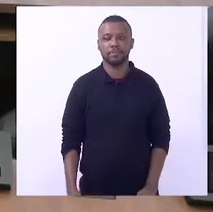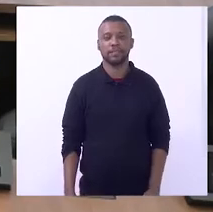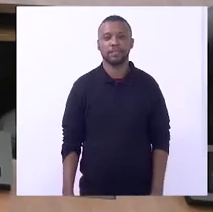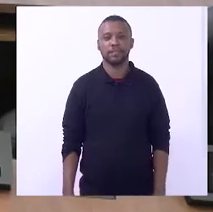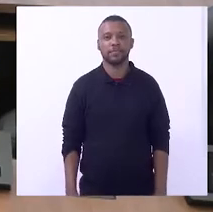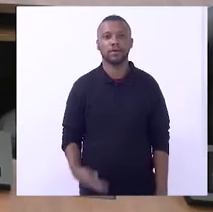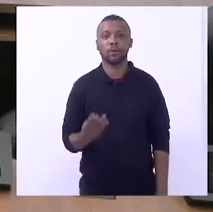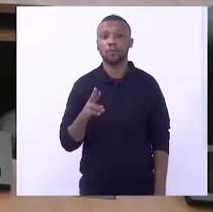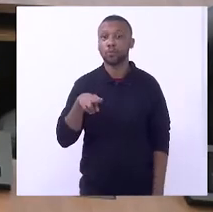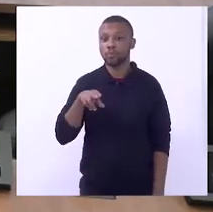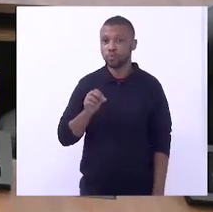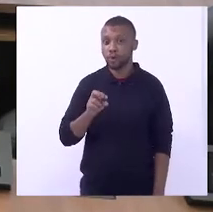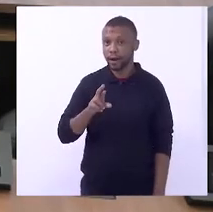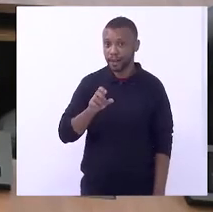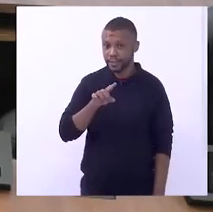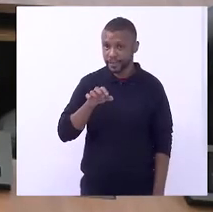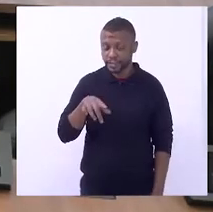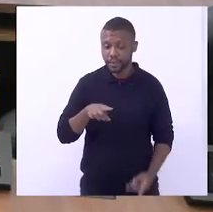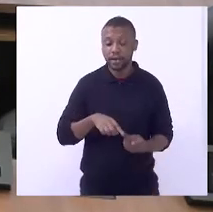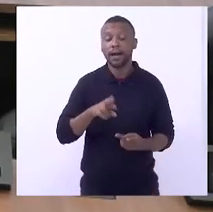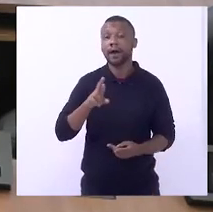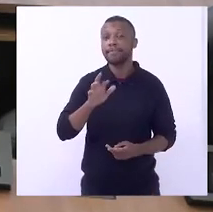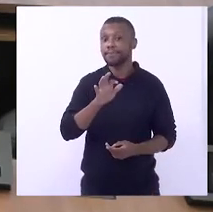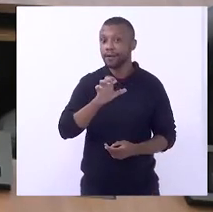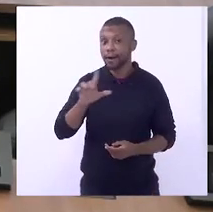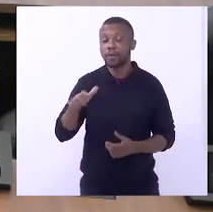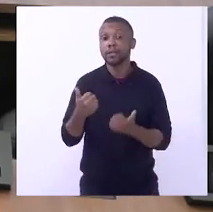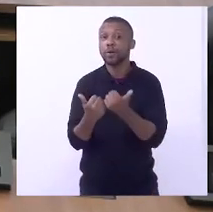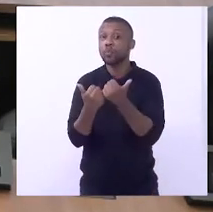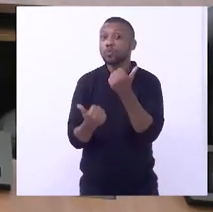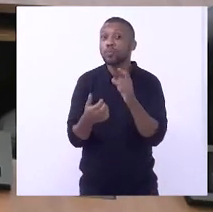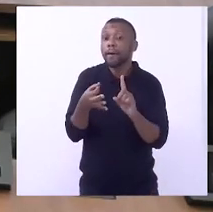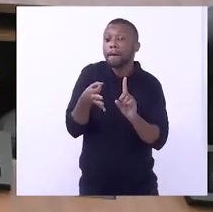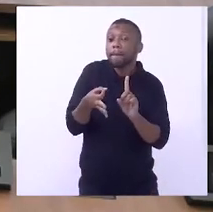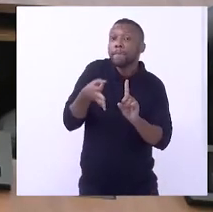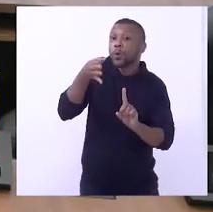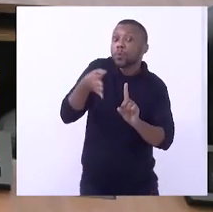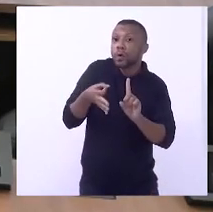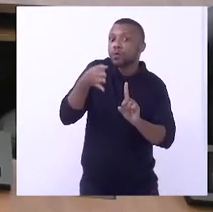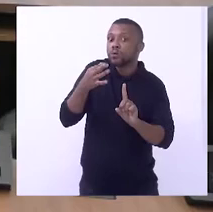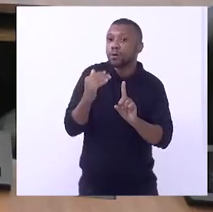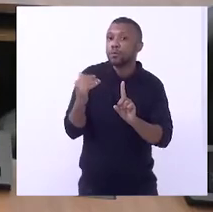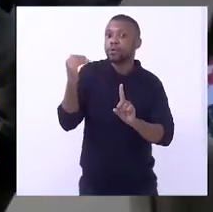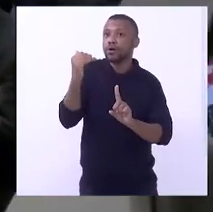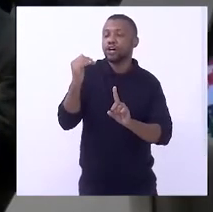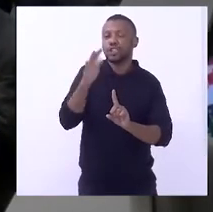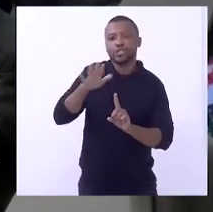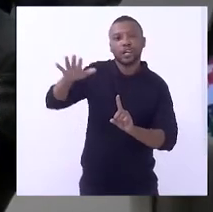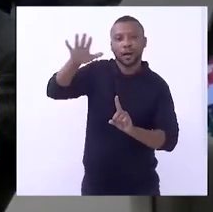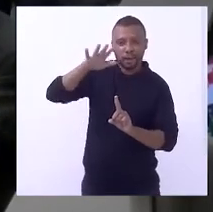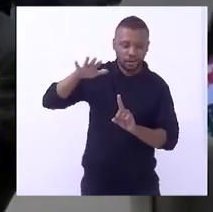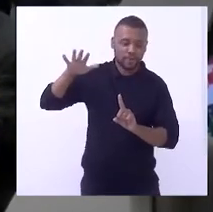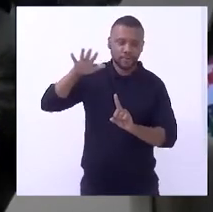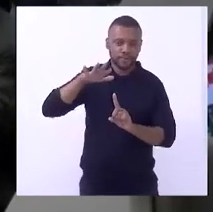Bruno Razan, já falei, Rafael Rolim, subprocurador-geral. Sejam todas e todos bem-vindos.